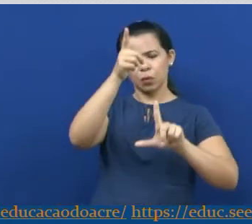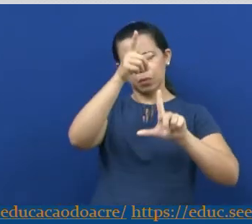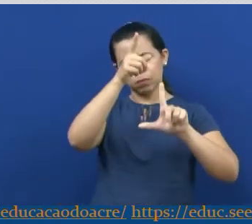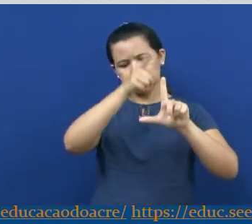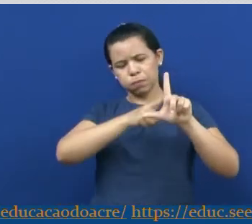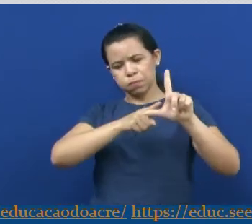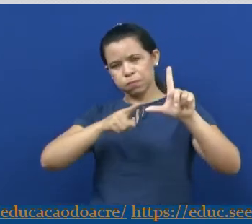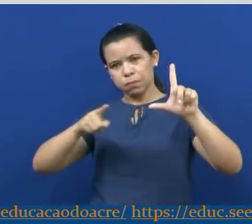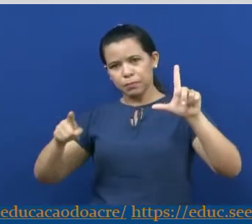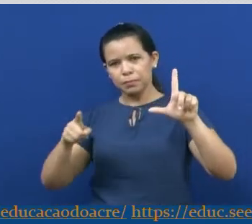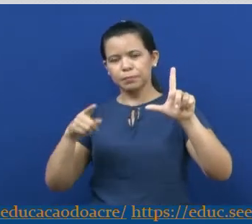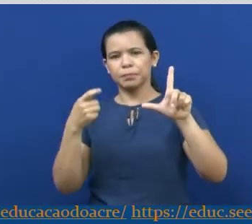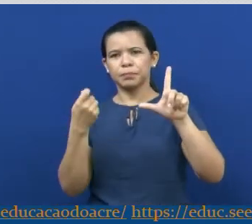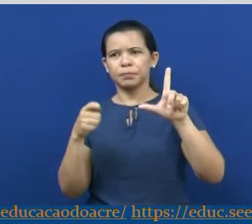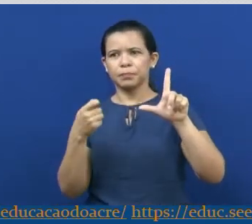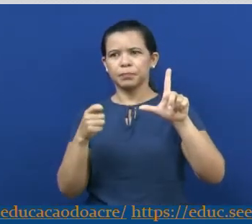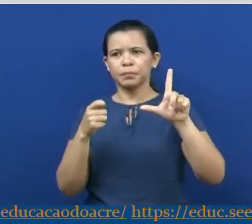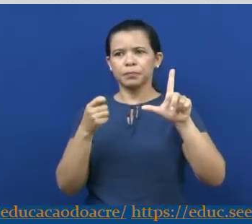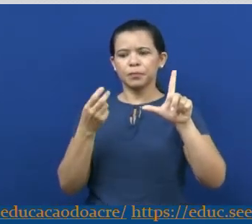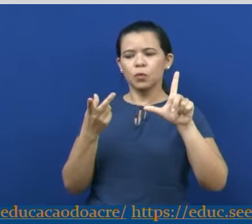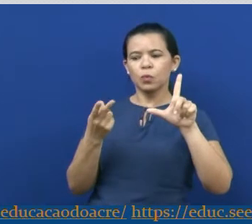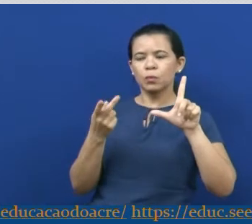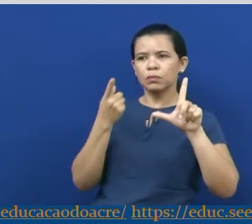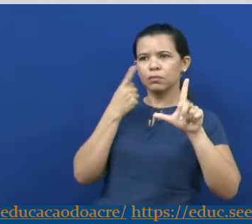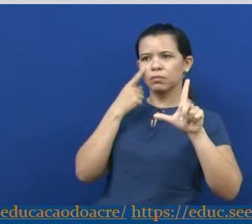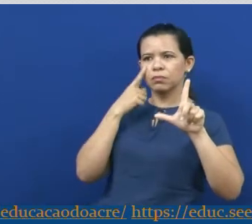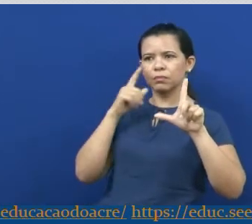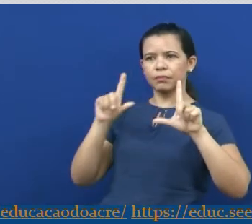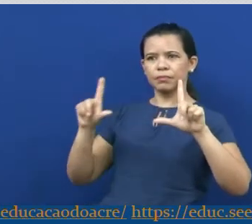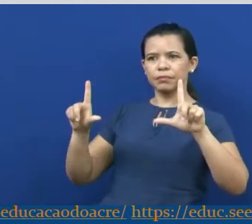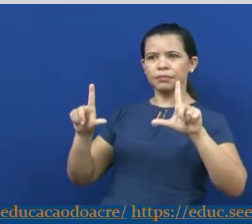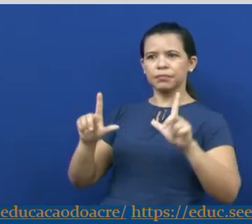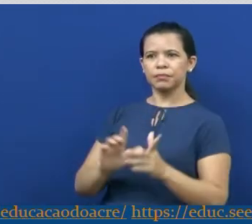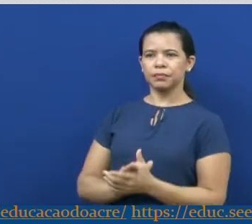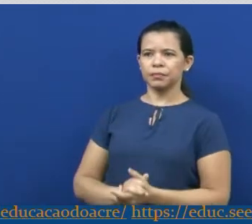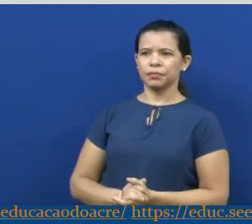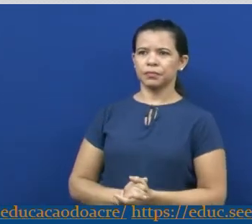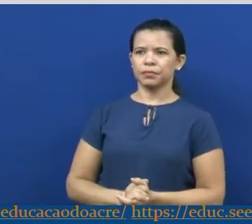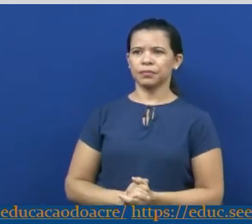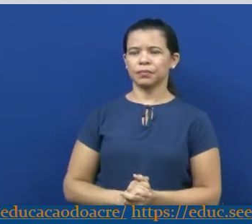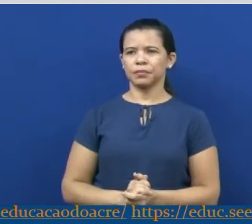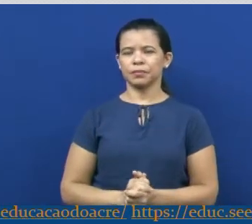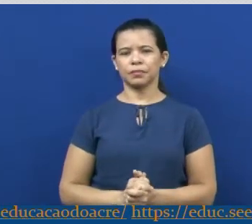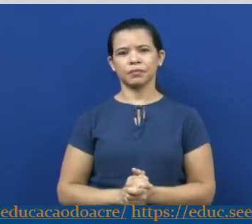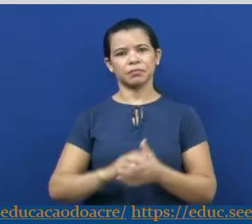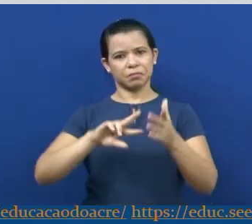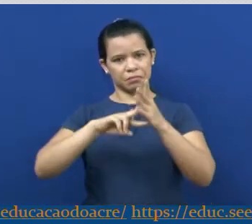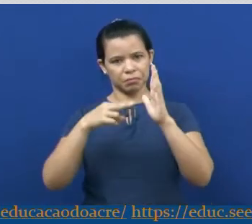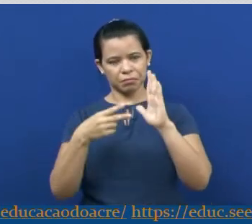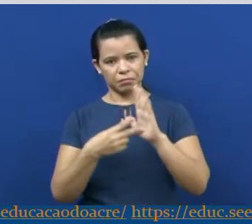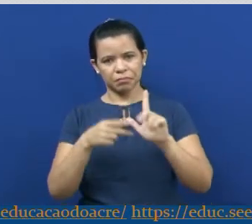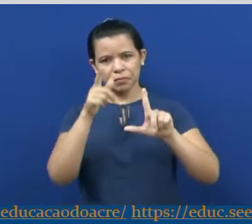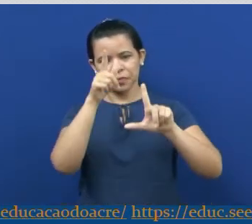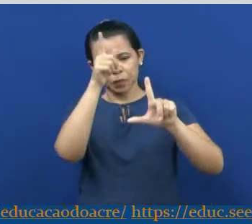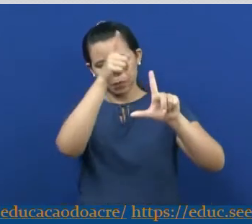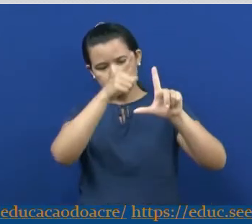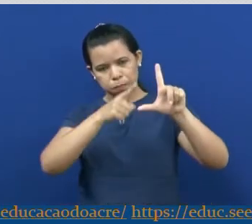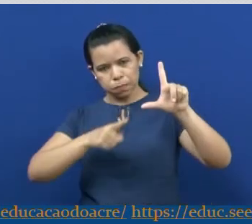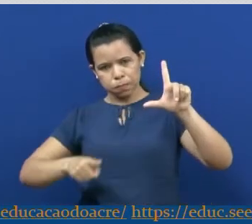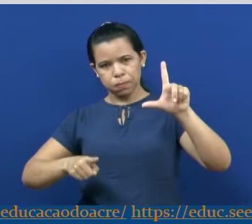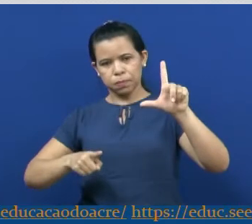seria conforme o que está sendo mostrado aí na sua tela. Ou seja, ele é um gráfico